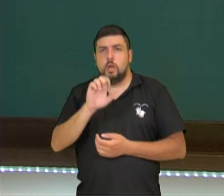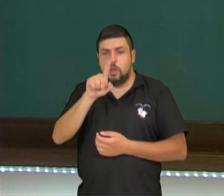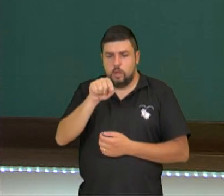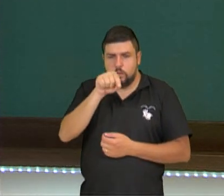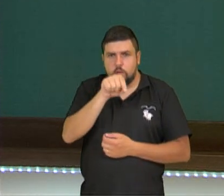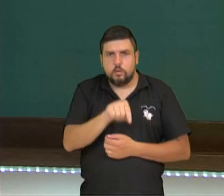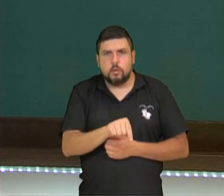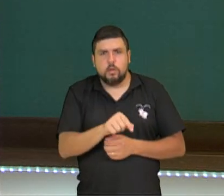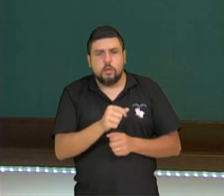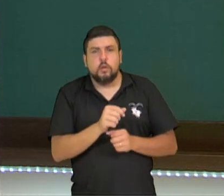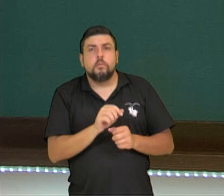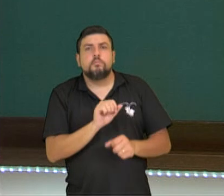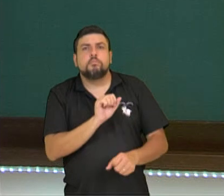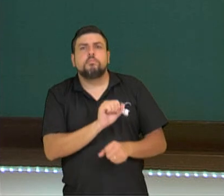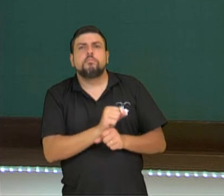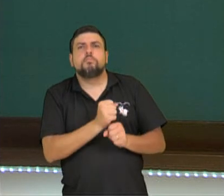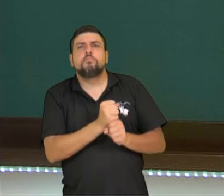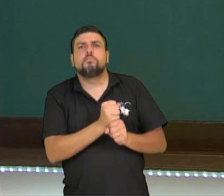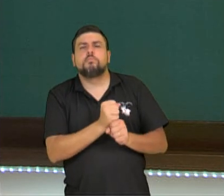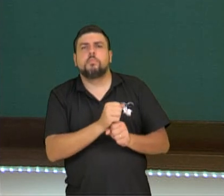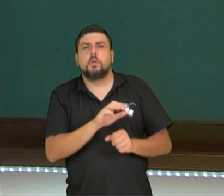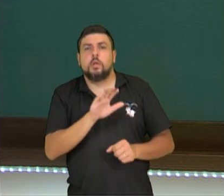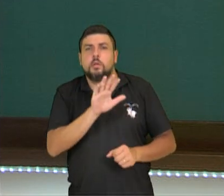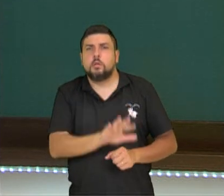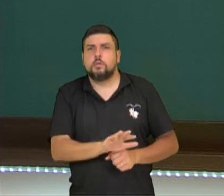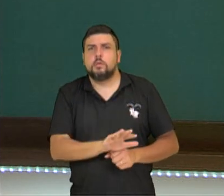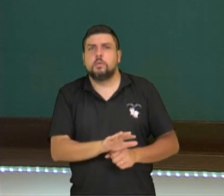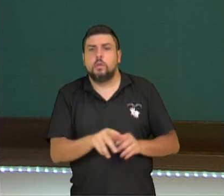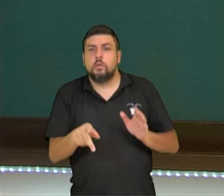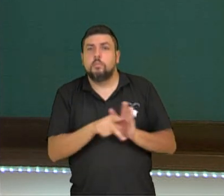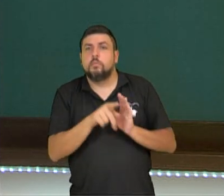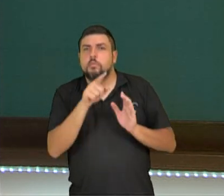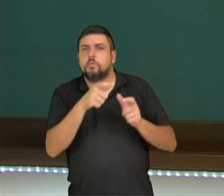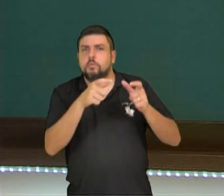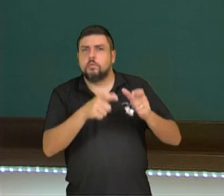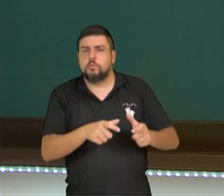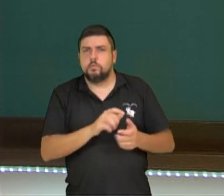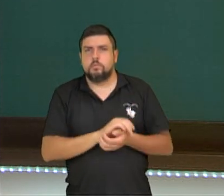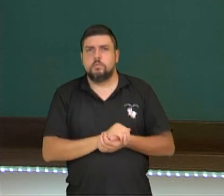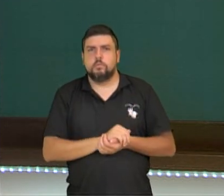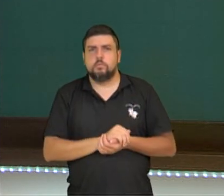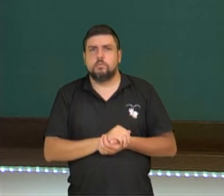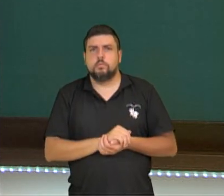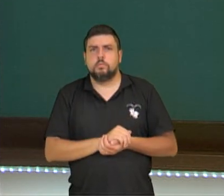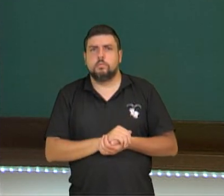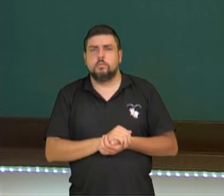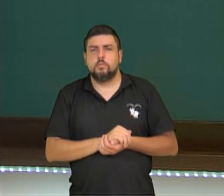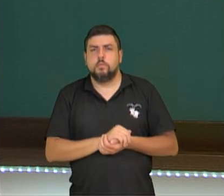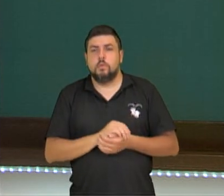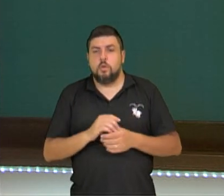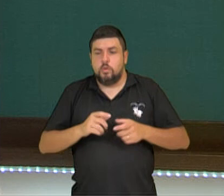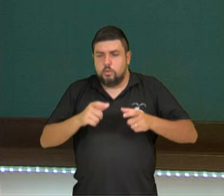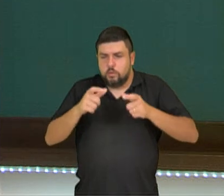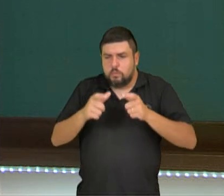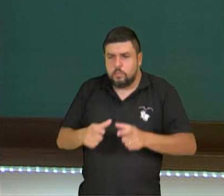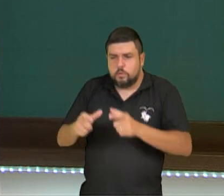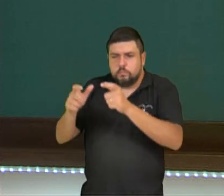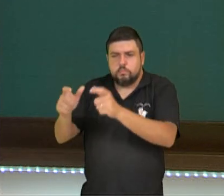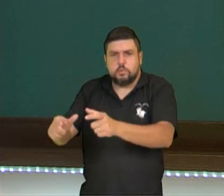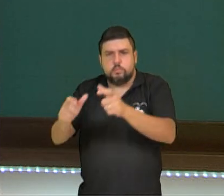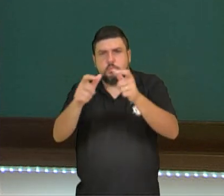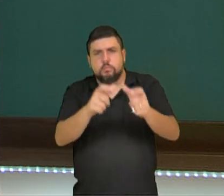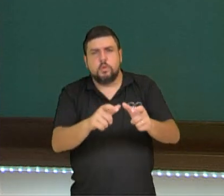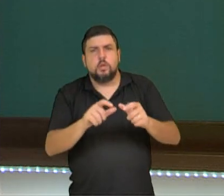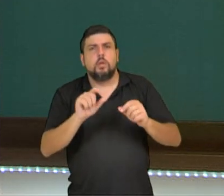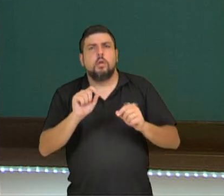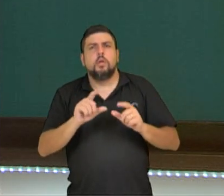condição estática, única quase daquele lugar. Eu digo que diferentes lugares vão ter diferentes